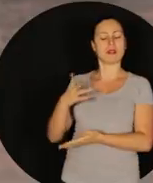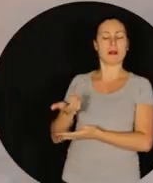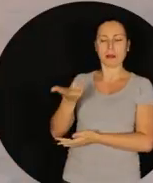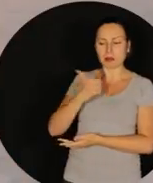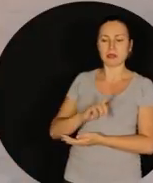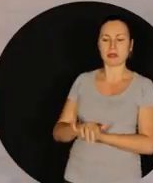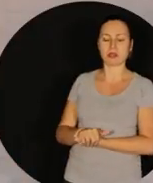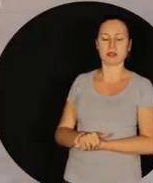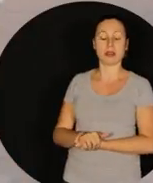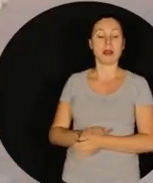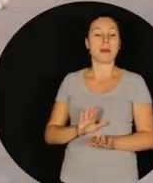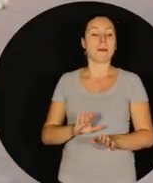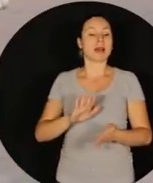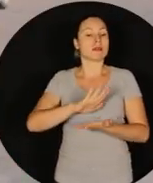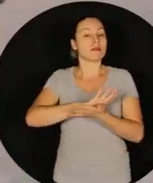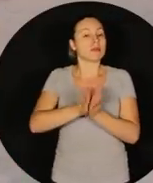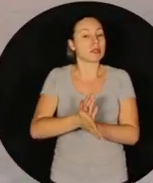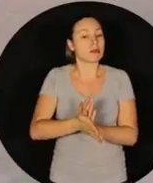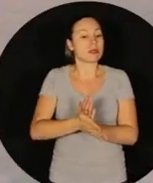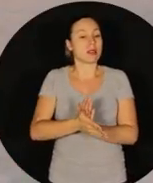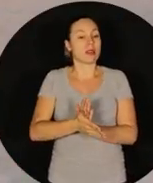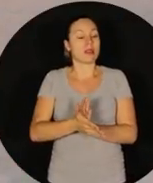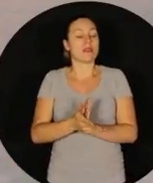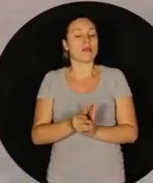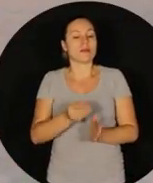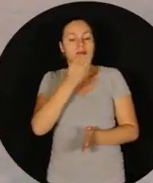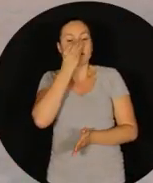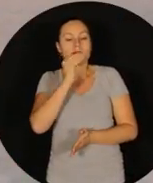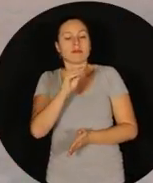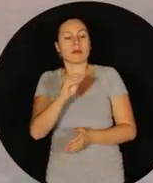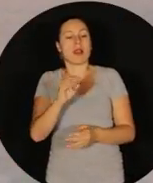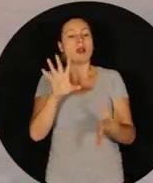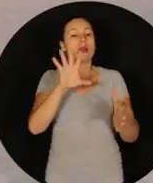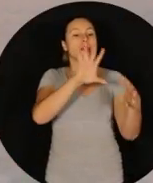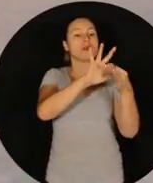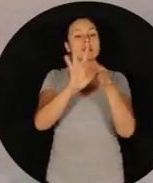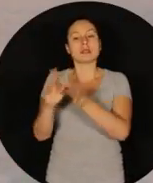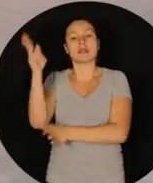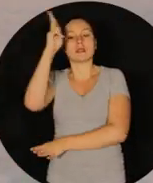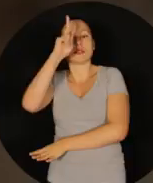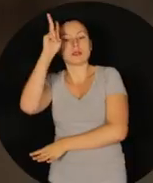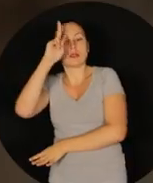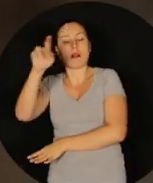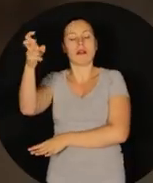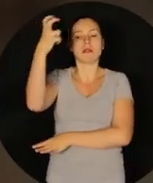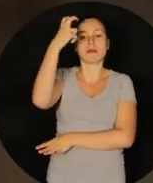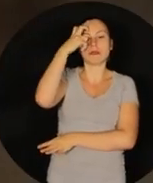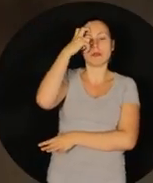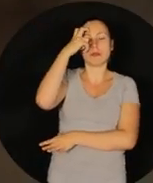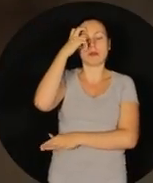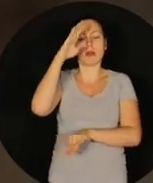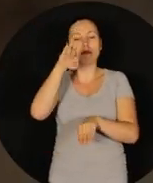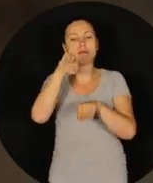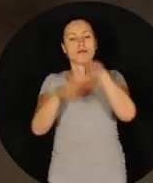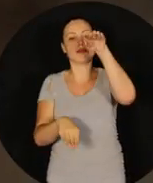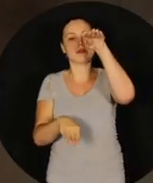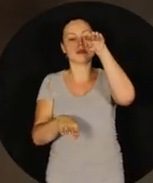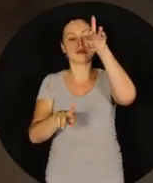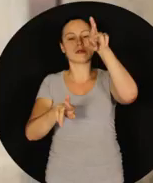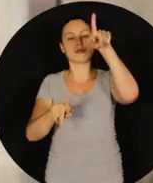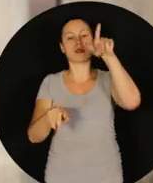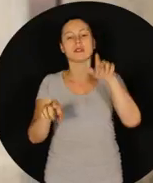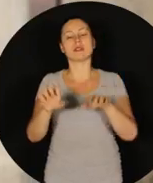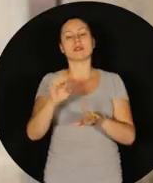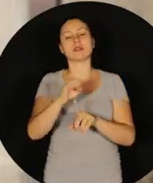O problema é que esse preconceito ignora o contexto social e cultural, ignora a história de desigualdade social que